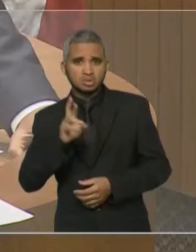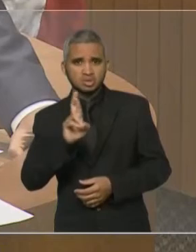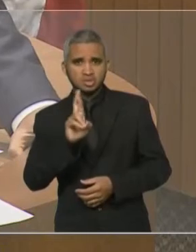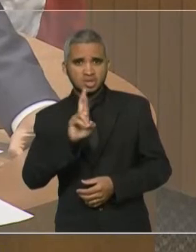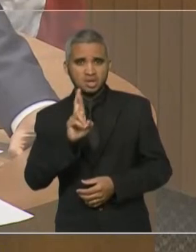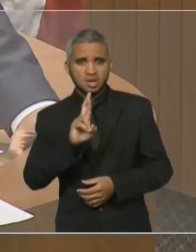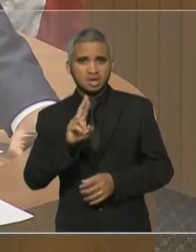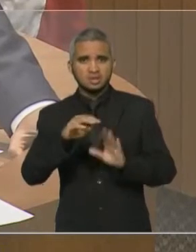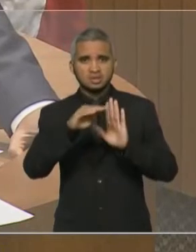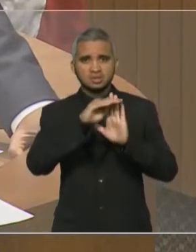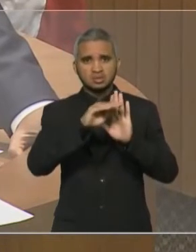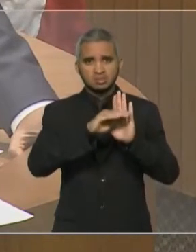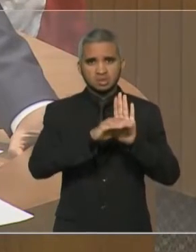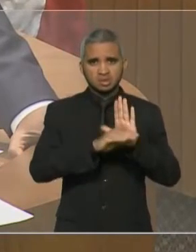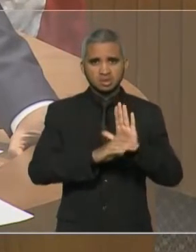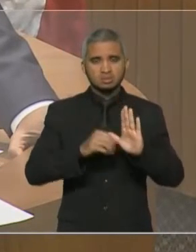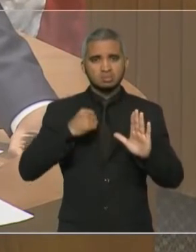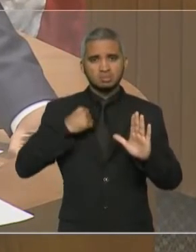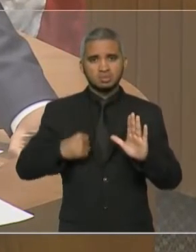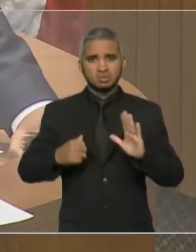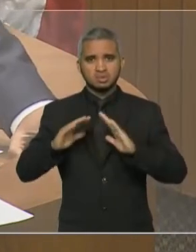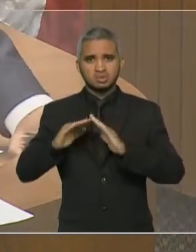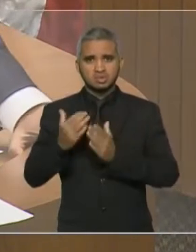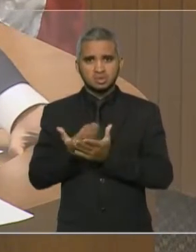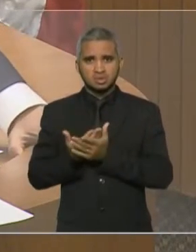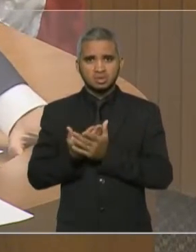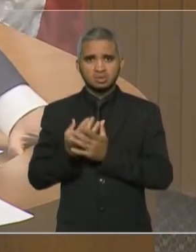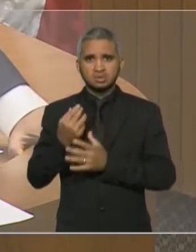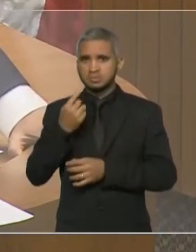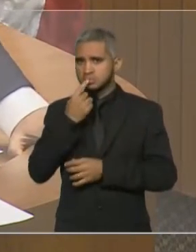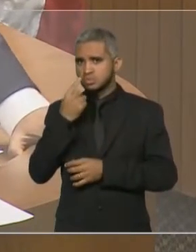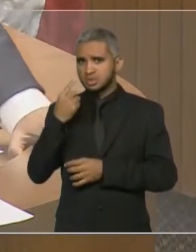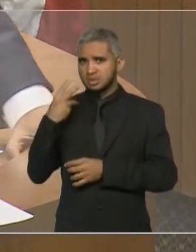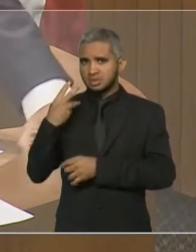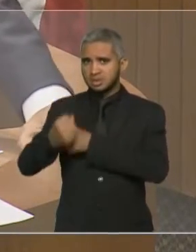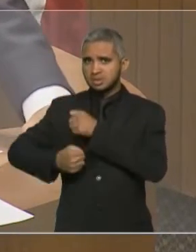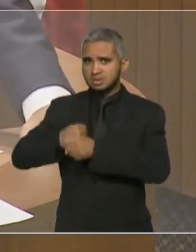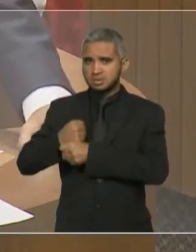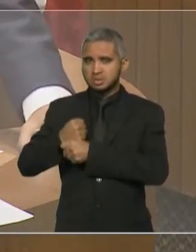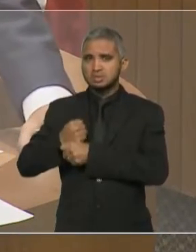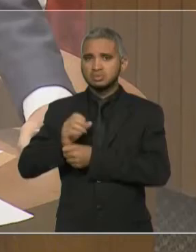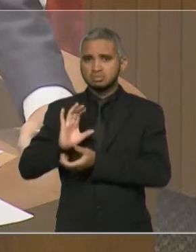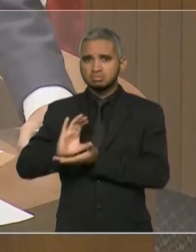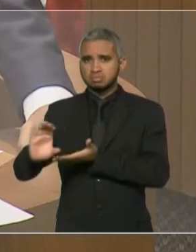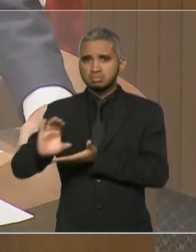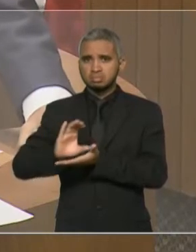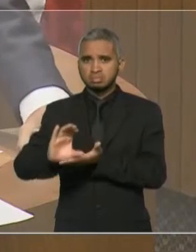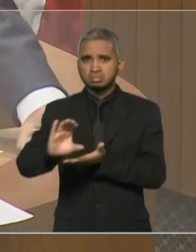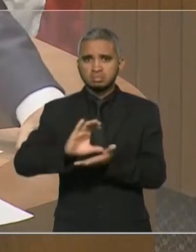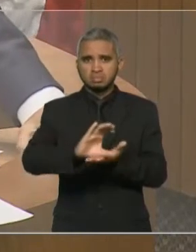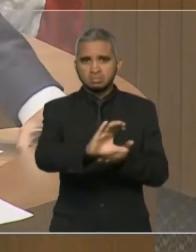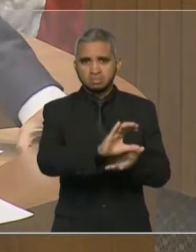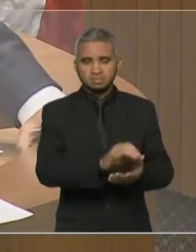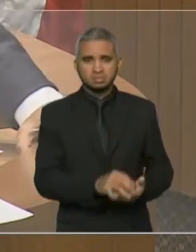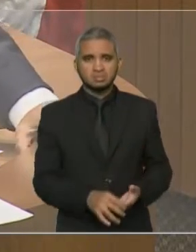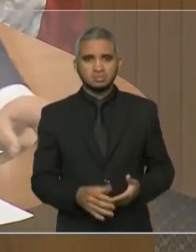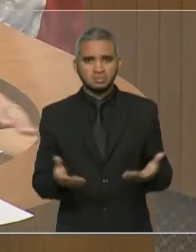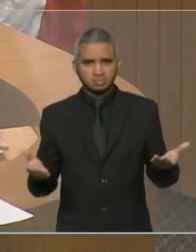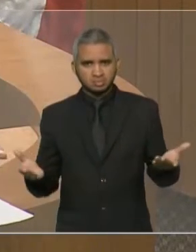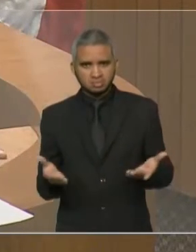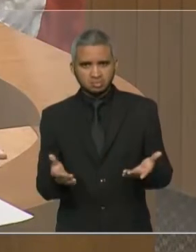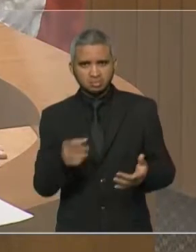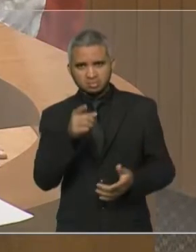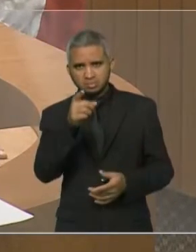nos últimos 3 anos. Algo que não se tem em nenhum lugar. Agora, chegar e dizer que